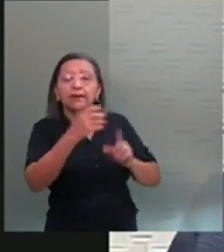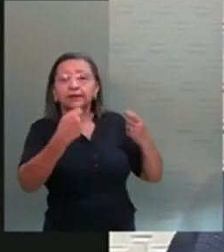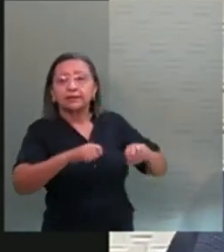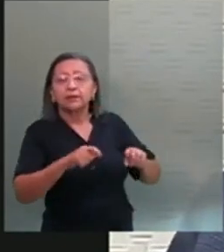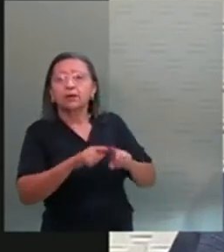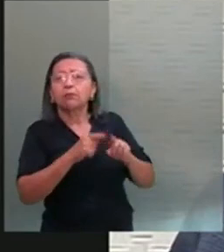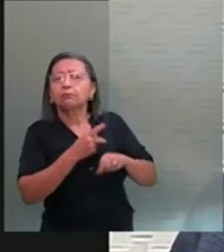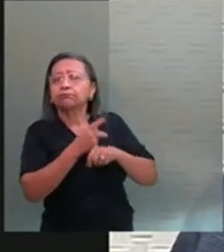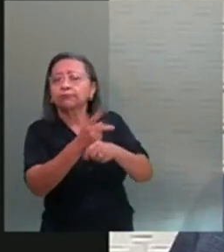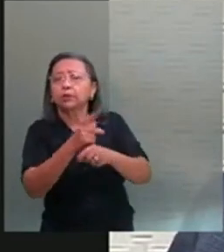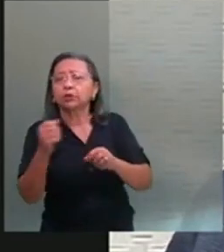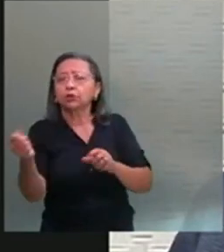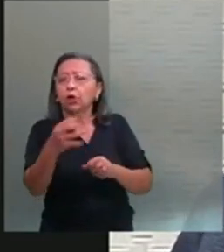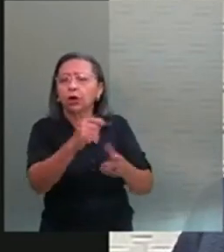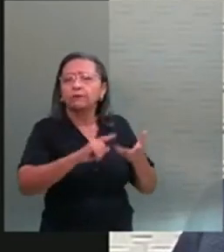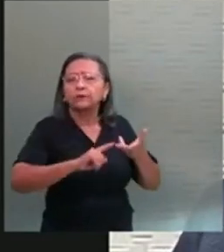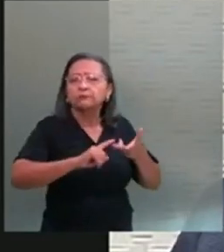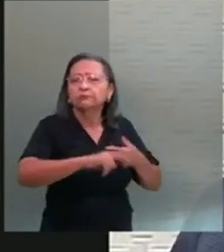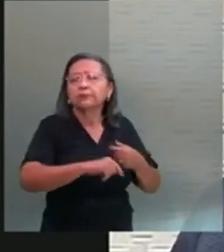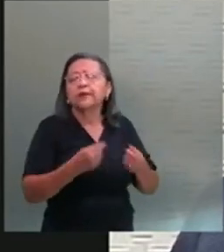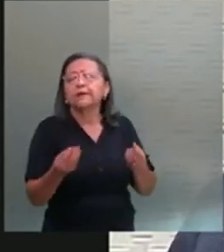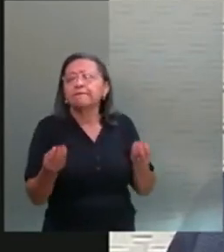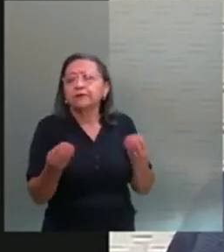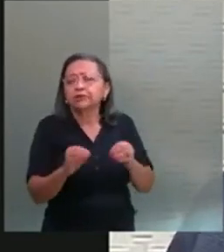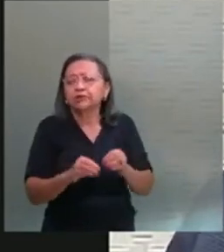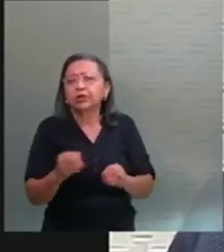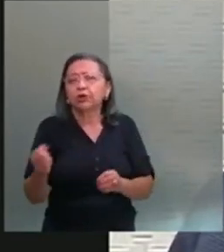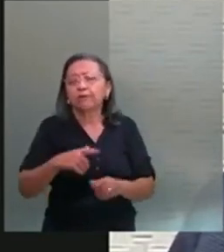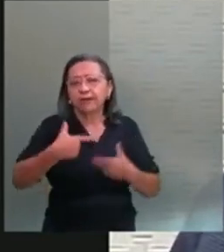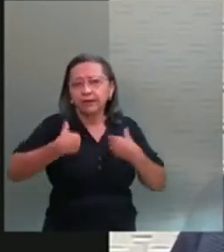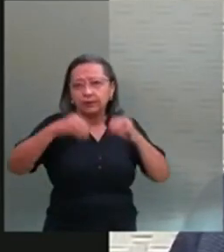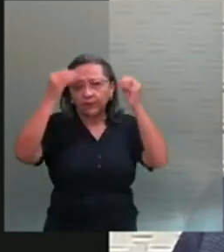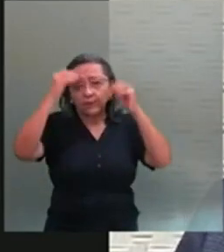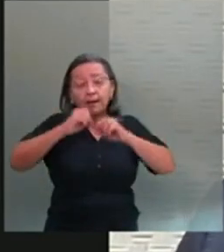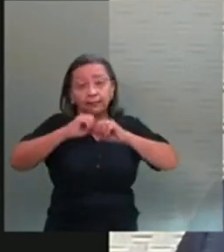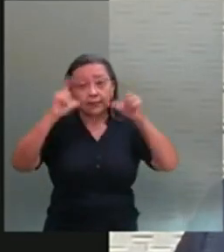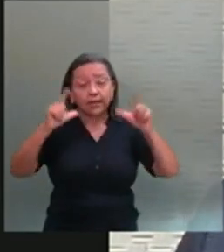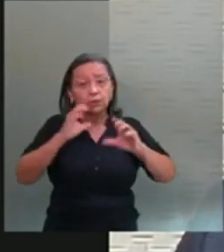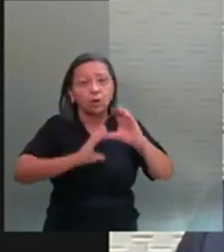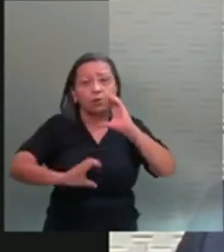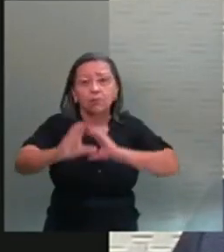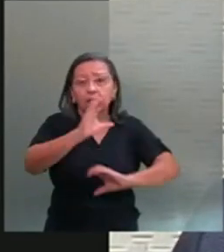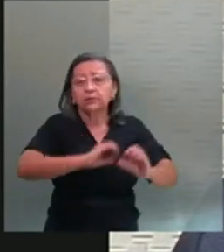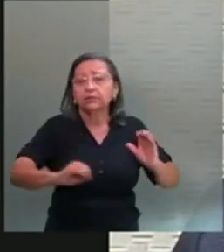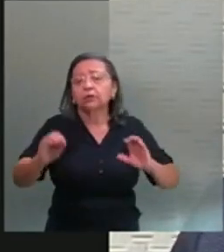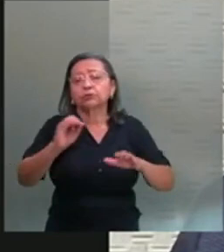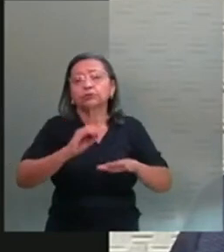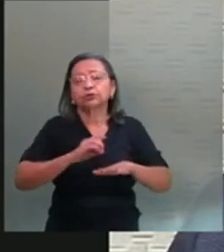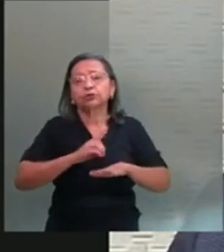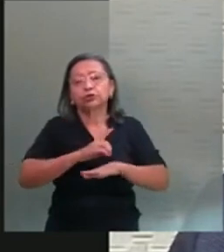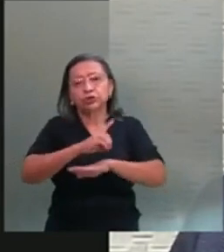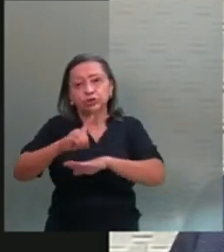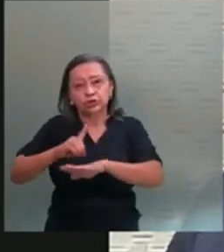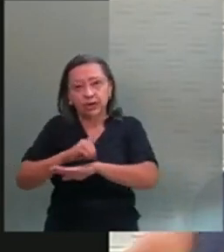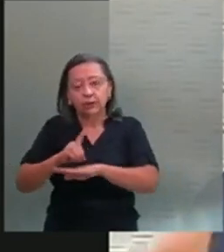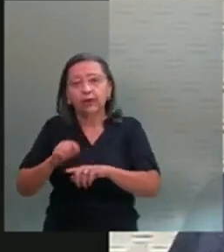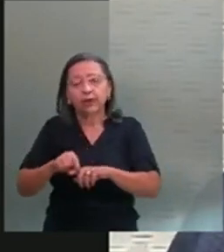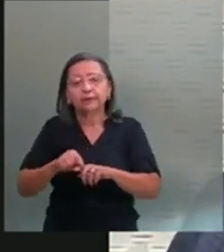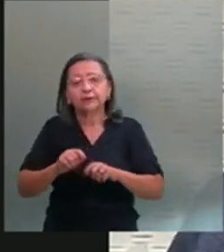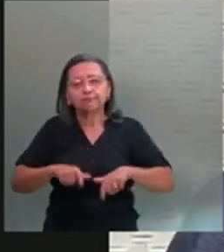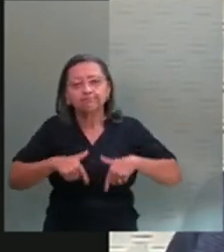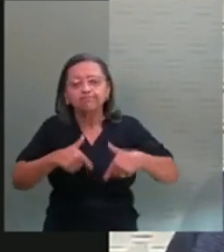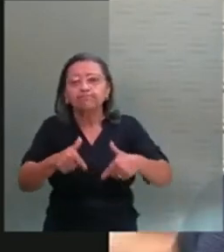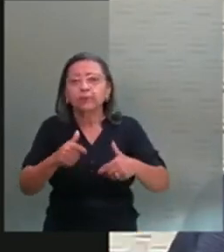novos formatos, investir em novas linguagens, estar atentos às inovações da comunicação digital. Nessa busca, os exemplos